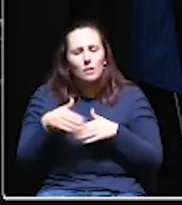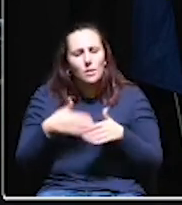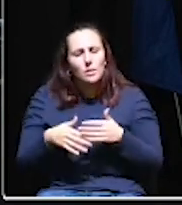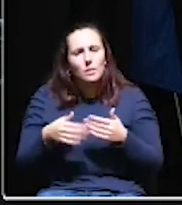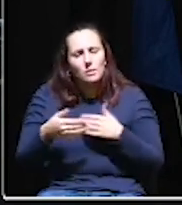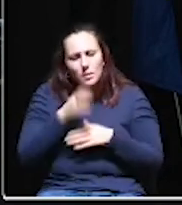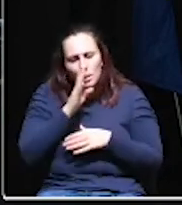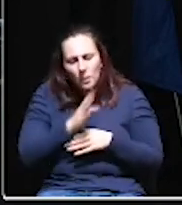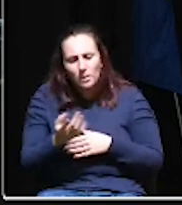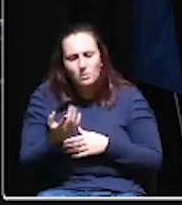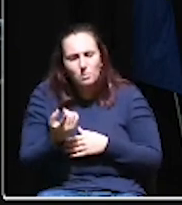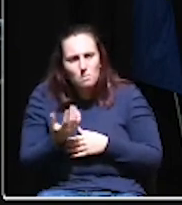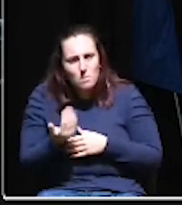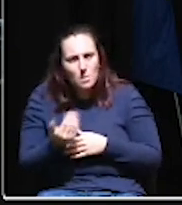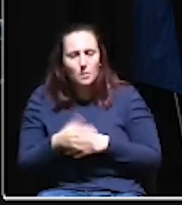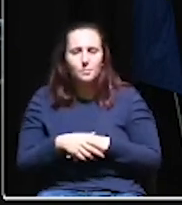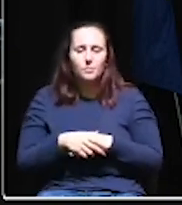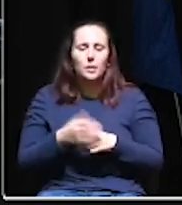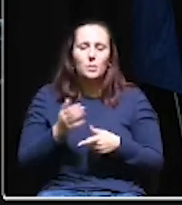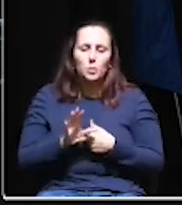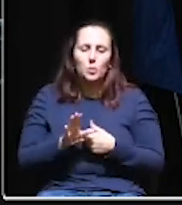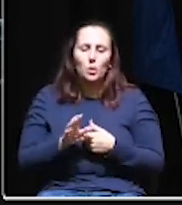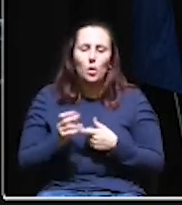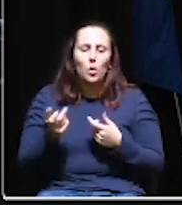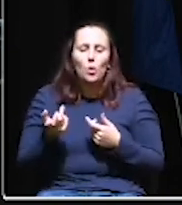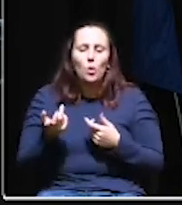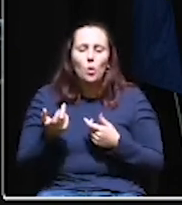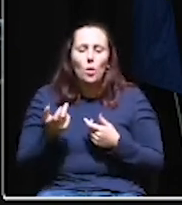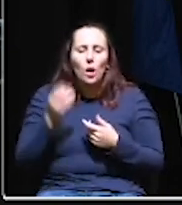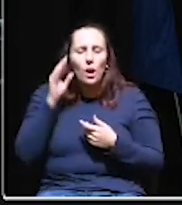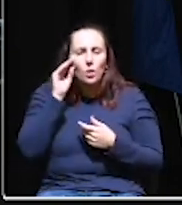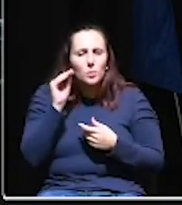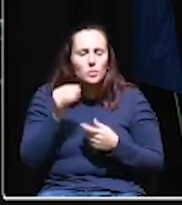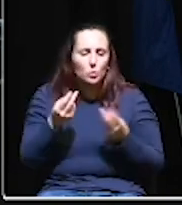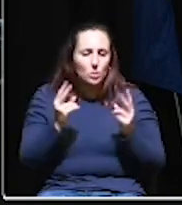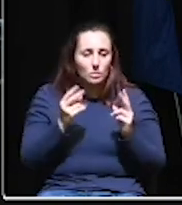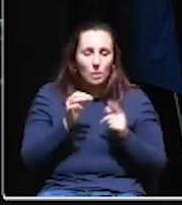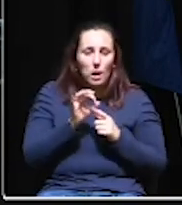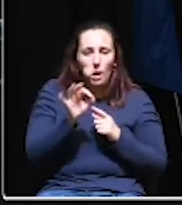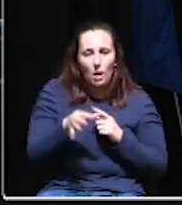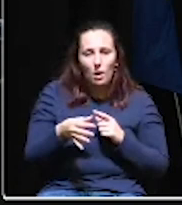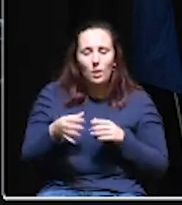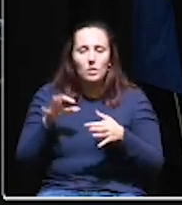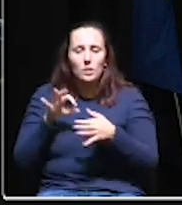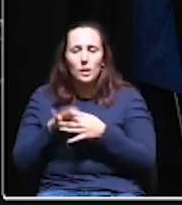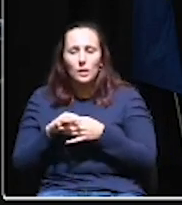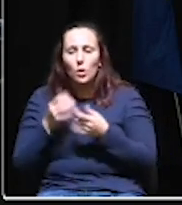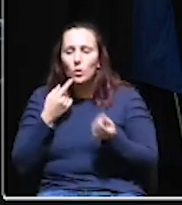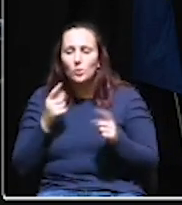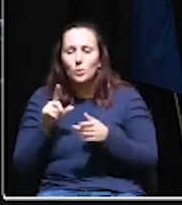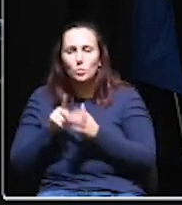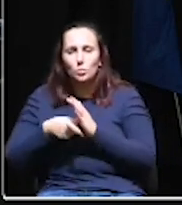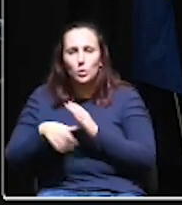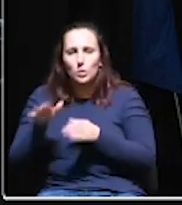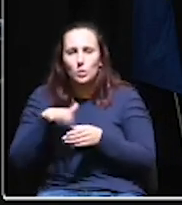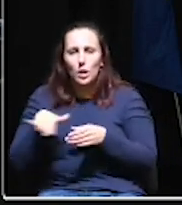na prática, no terreno. Por exemplo, nunca mais se concretiza a recomendação que o LIVRE aqui trouxe pela retoma urgente do projeto da